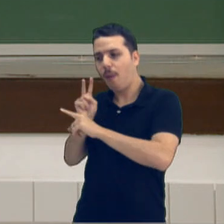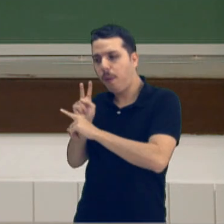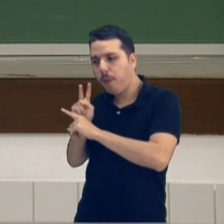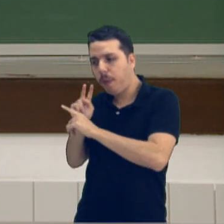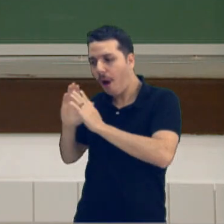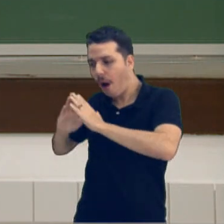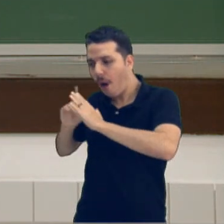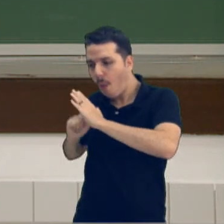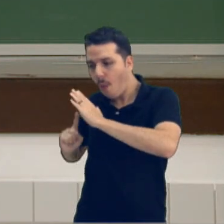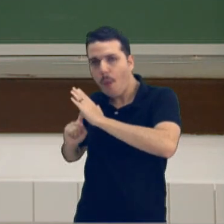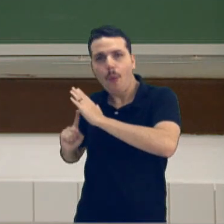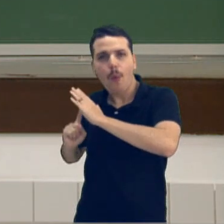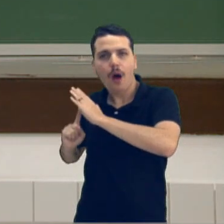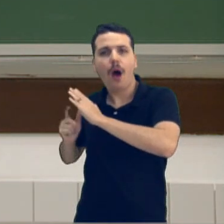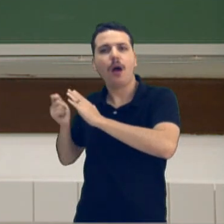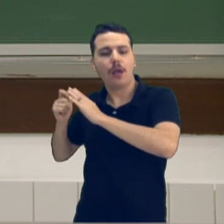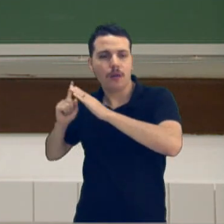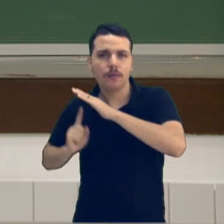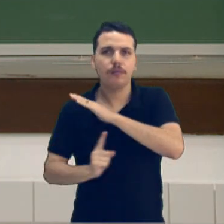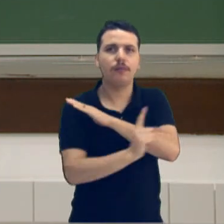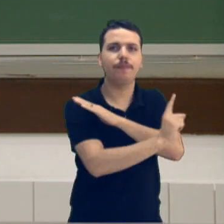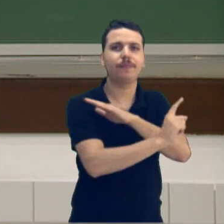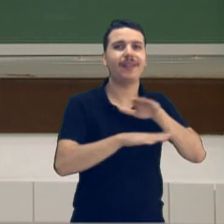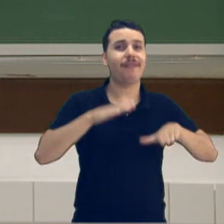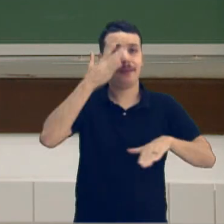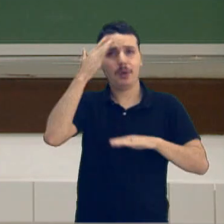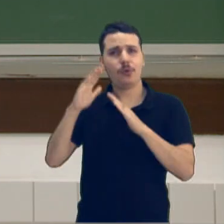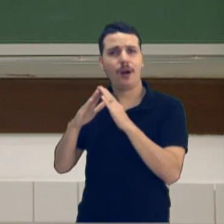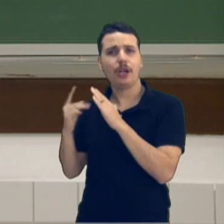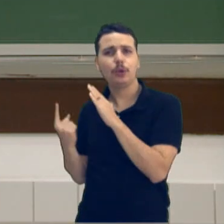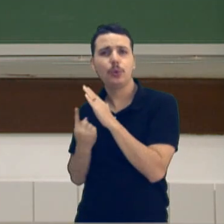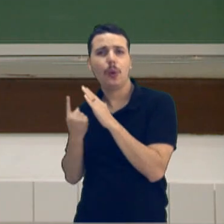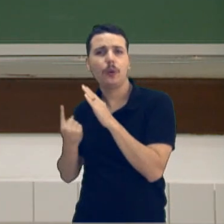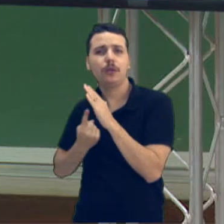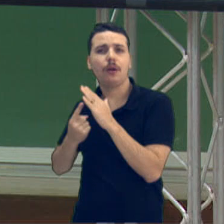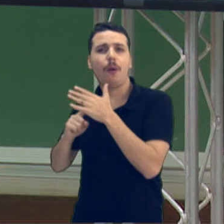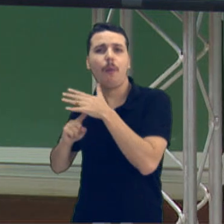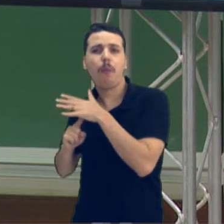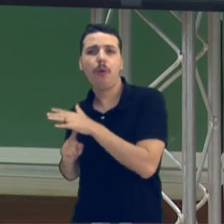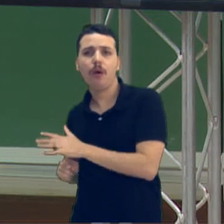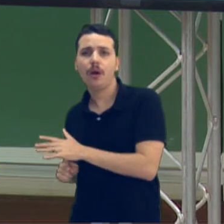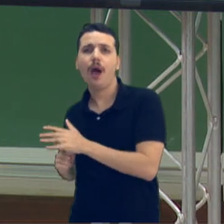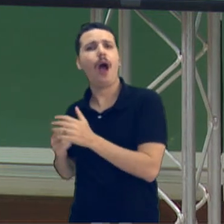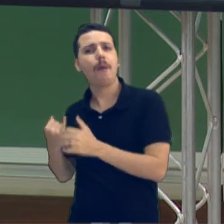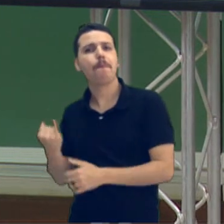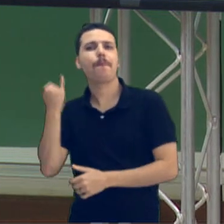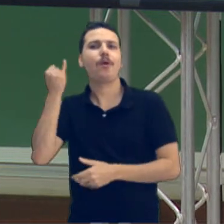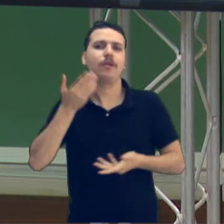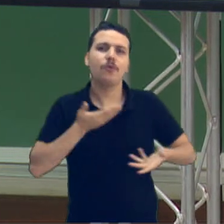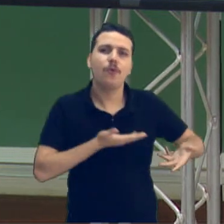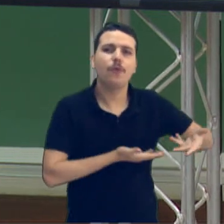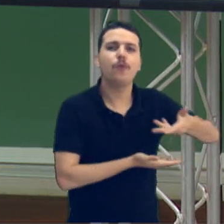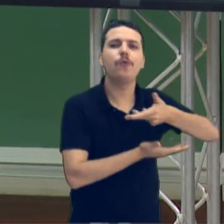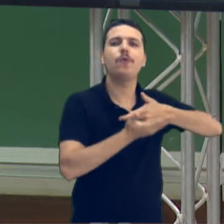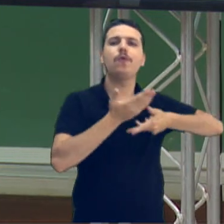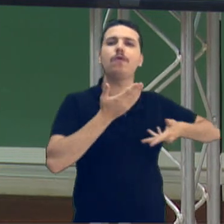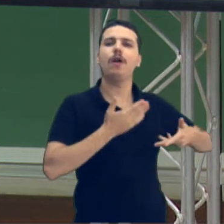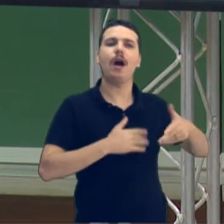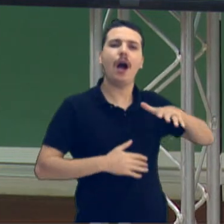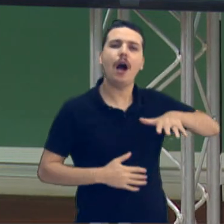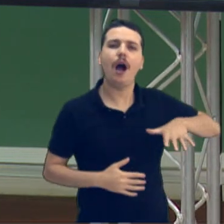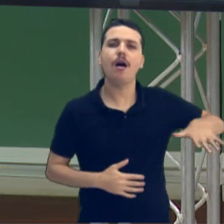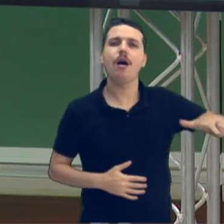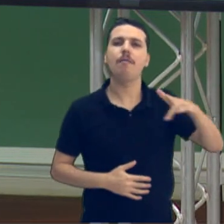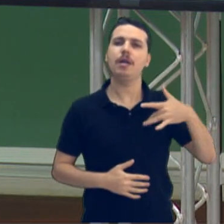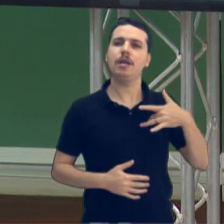sozinho, às vezes com tendência depressiva, né? Então é importante se socializar, fazer parte, né, de um ambiente